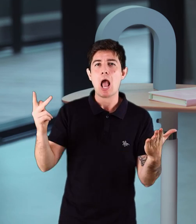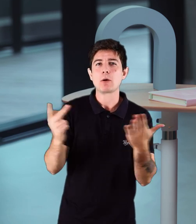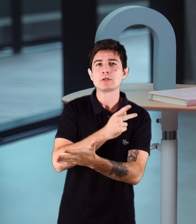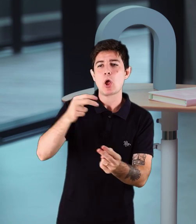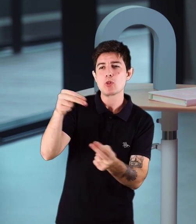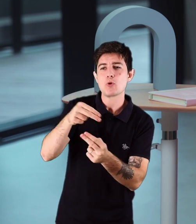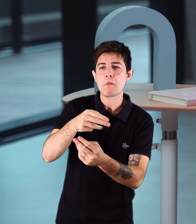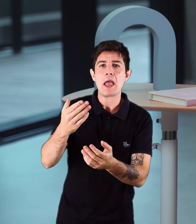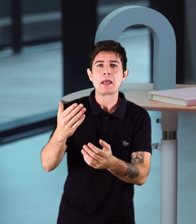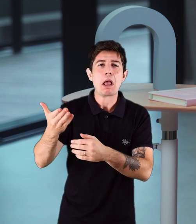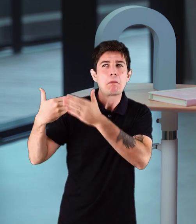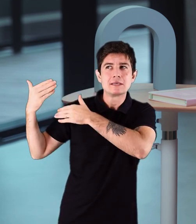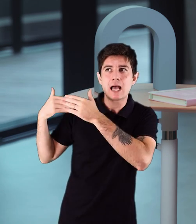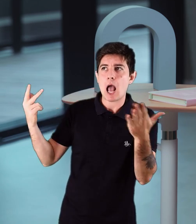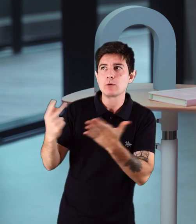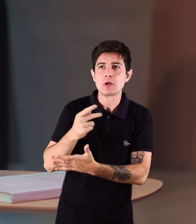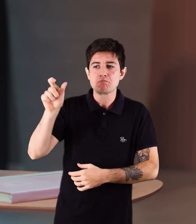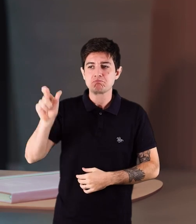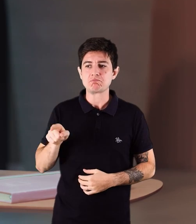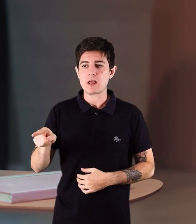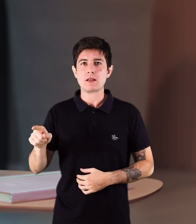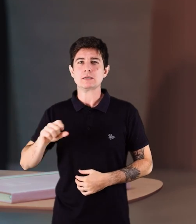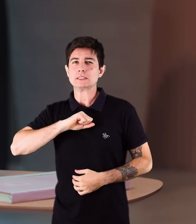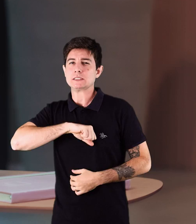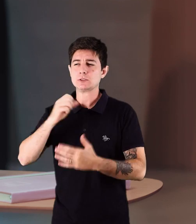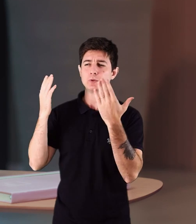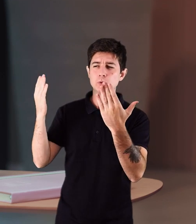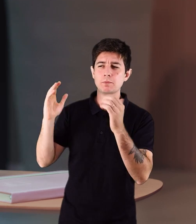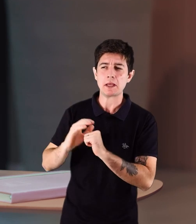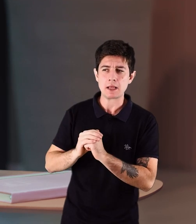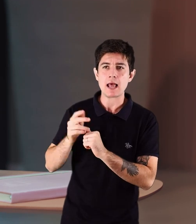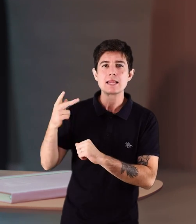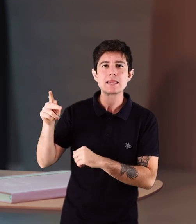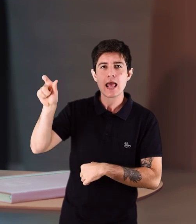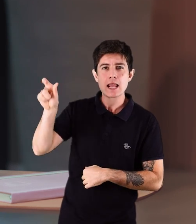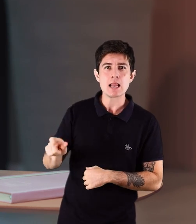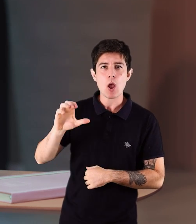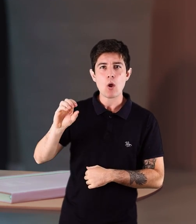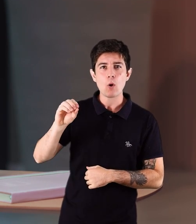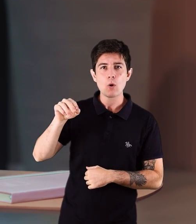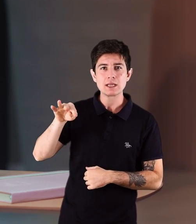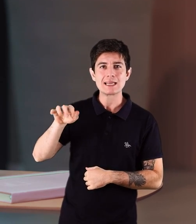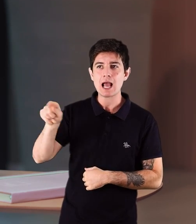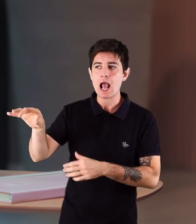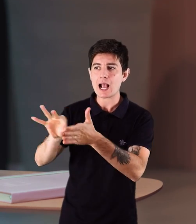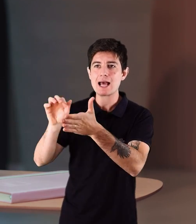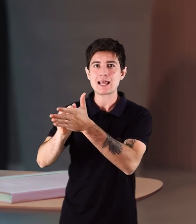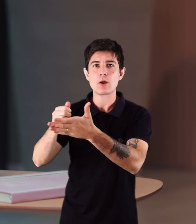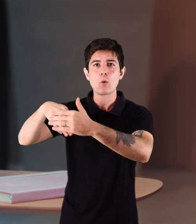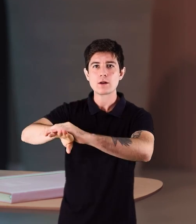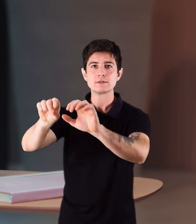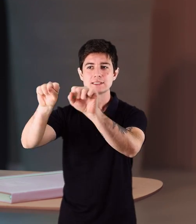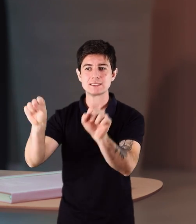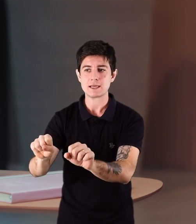como suspeita um dia, isso fica no nosso sistema. Se a gente identificar que você está tentando fazer uma transação para uma dessas contas suspeitas,